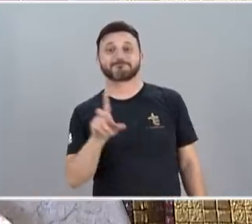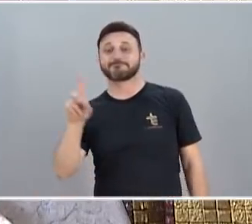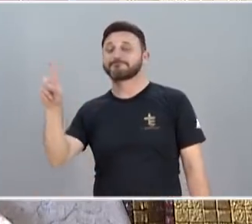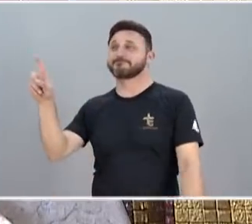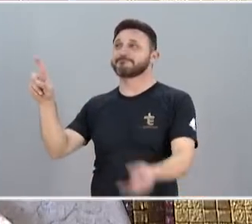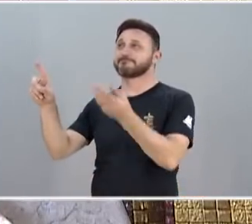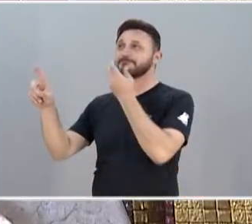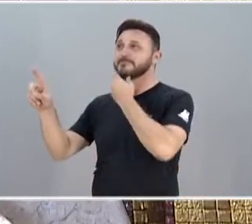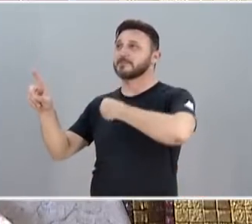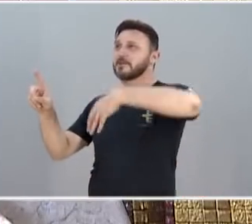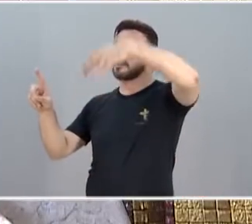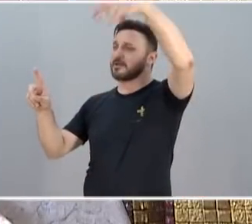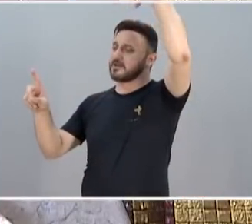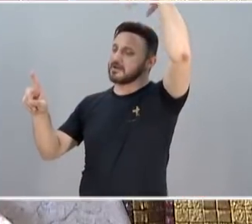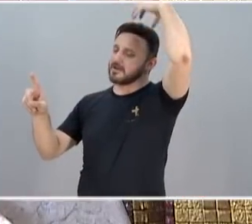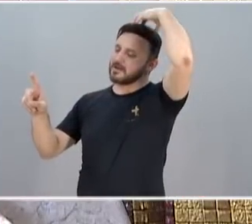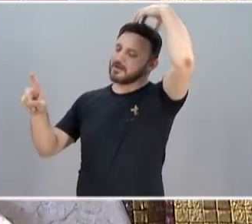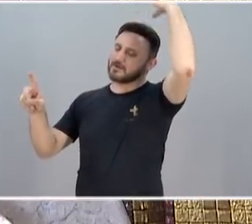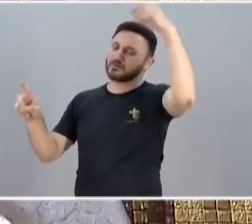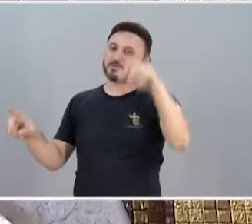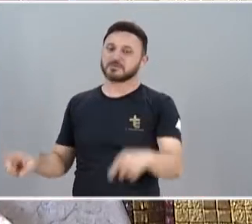Soberano